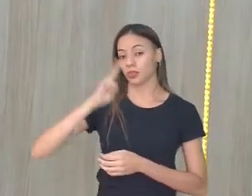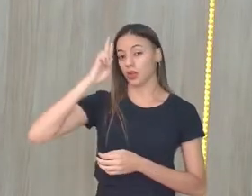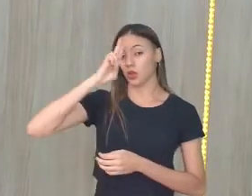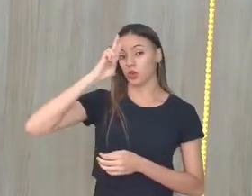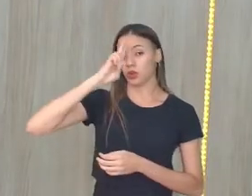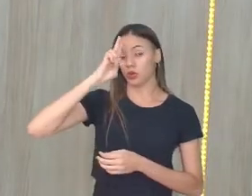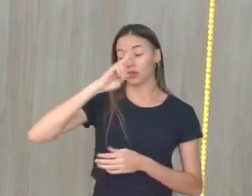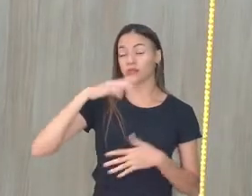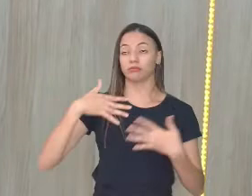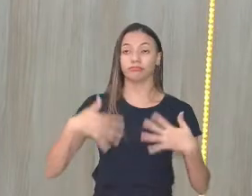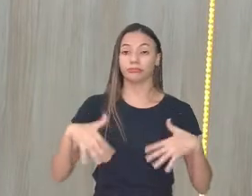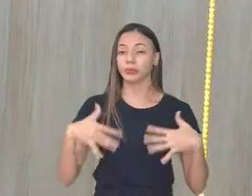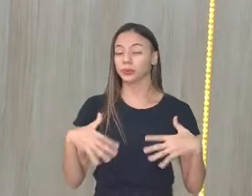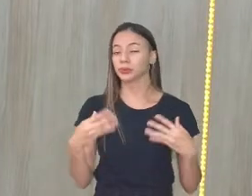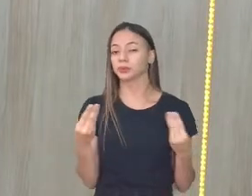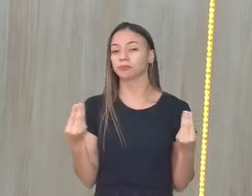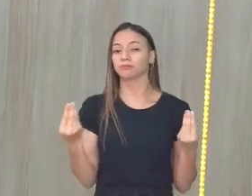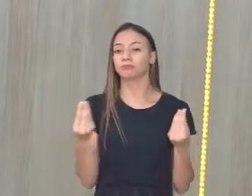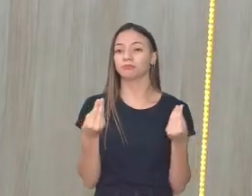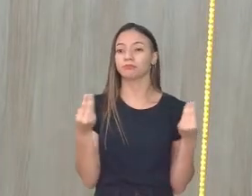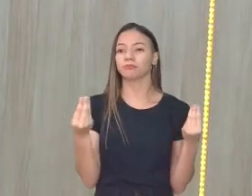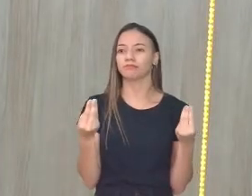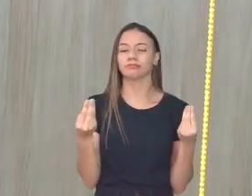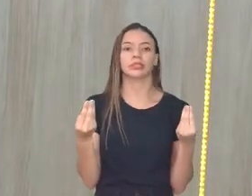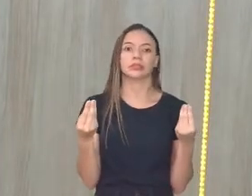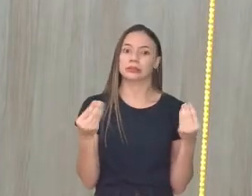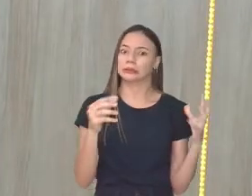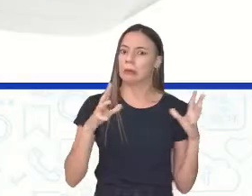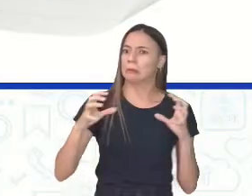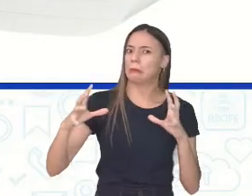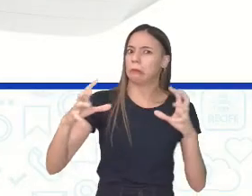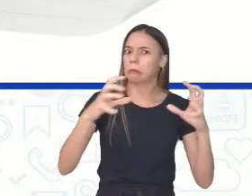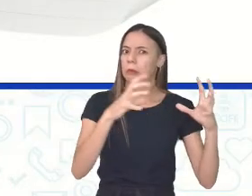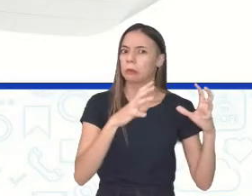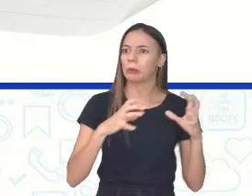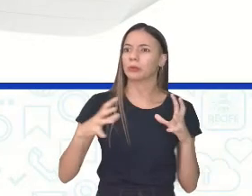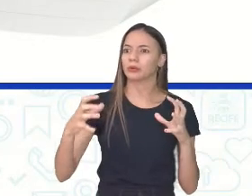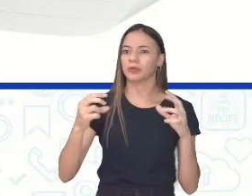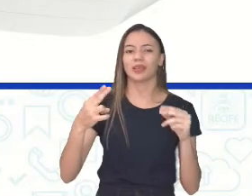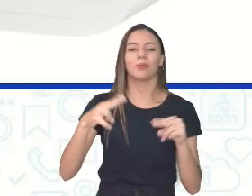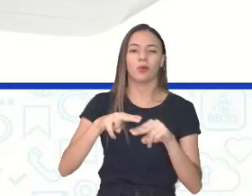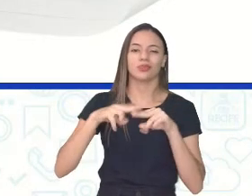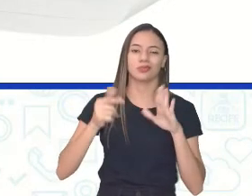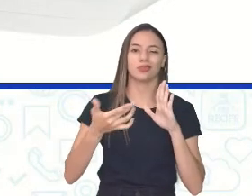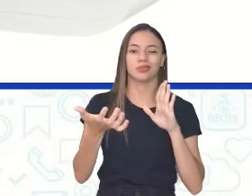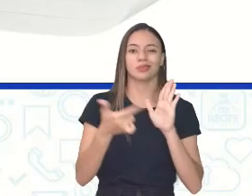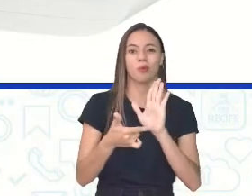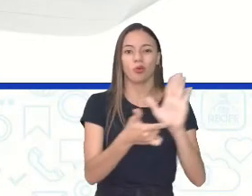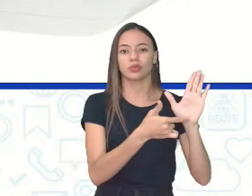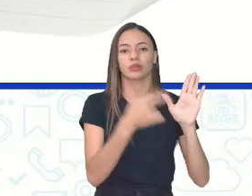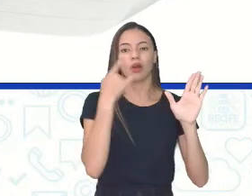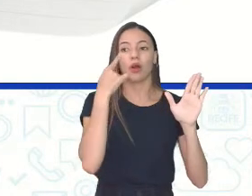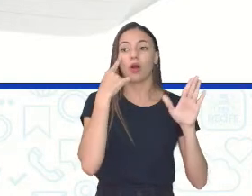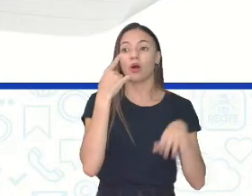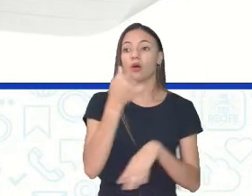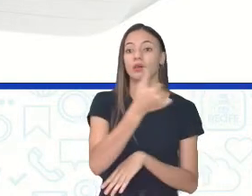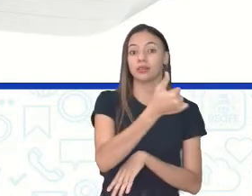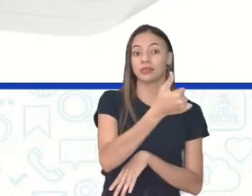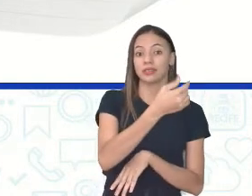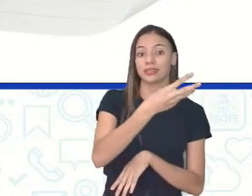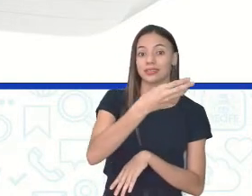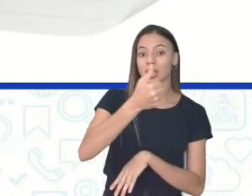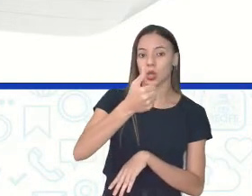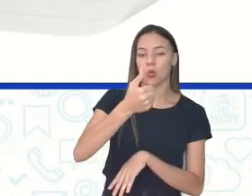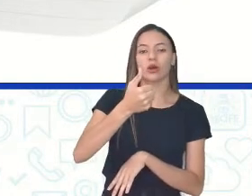assim bastante agitada, né? Aqui eu trouxe até isso aqui, ó, professora, vê. Pois é. Em 131 anos